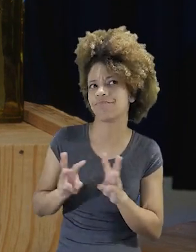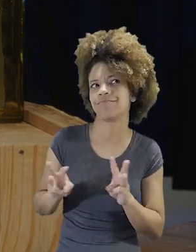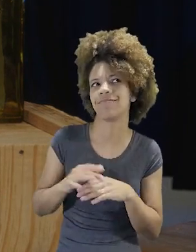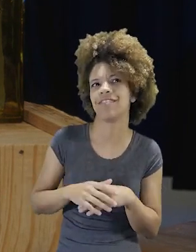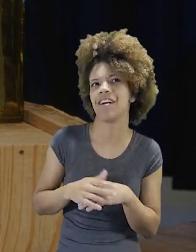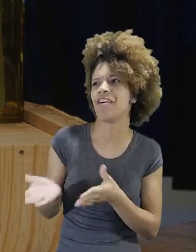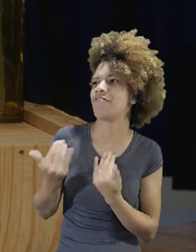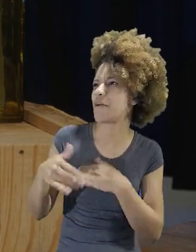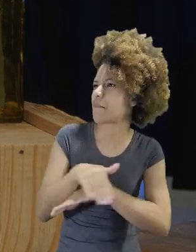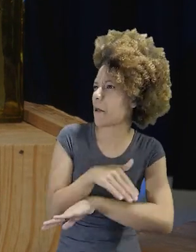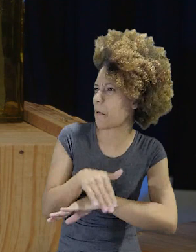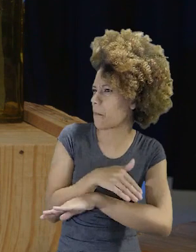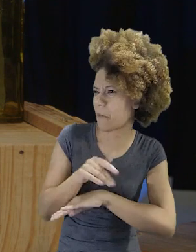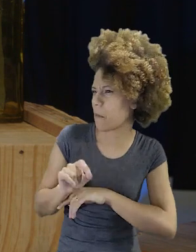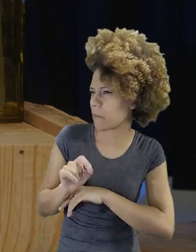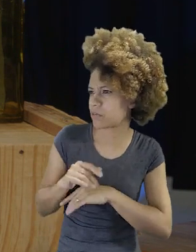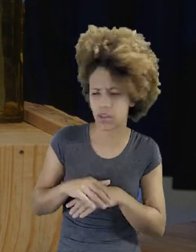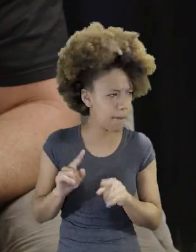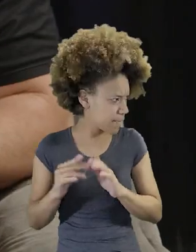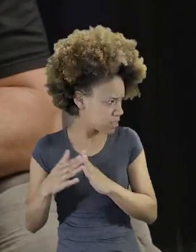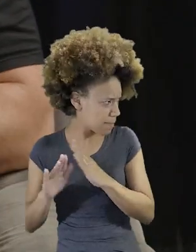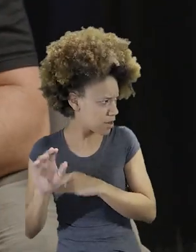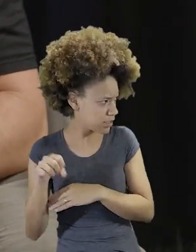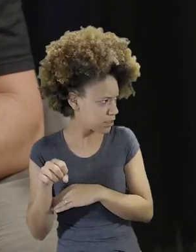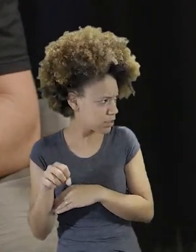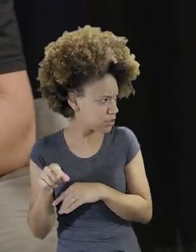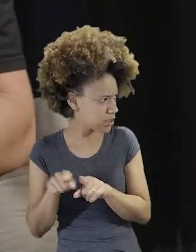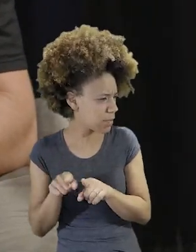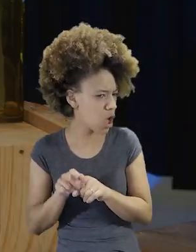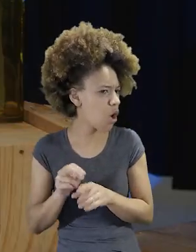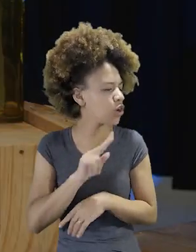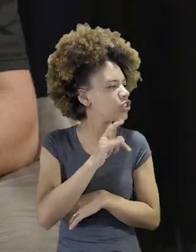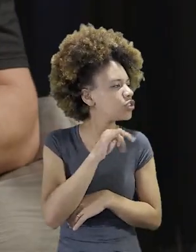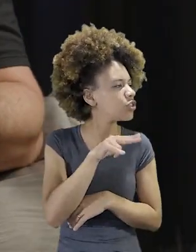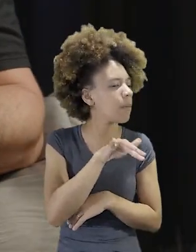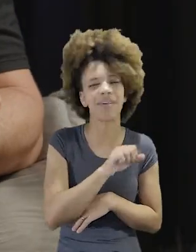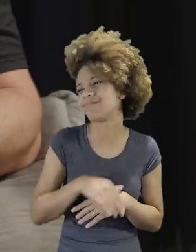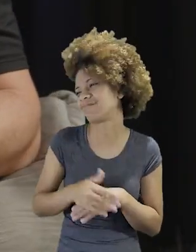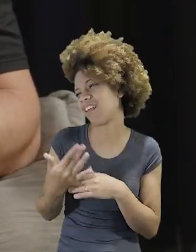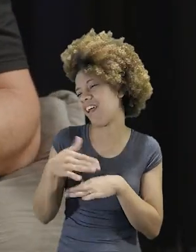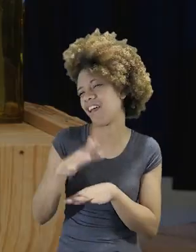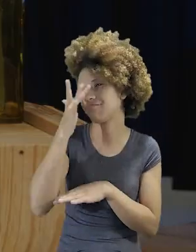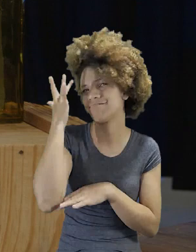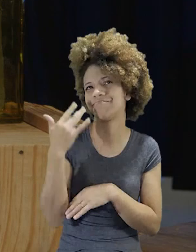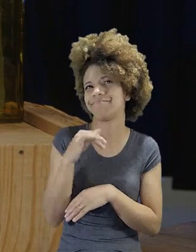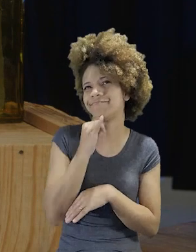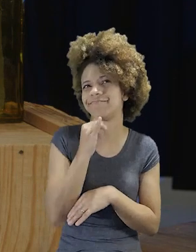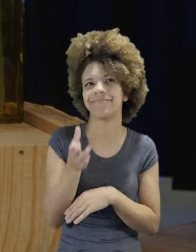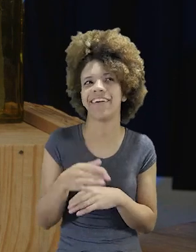não sai fechado acho que vem pra rua mas o cara da perifa também o ele era um cara de Higienópolis fazendo uma mulher Ah era um desse